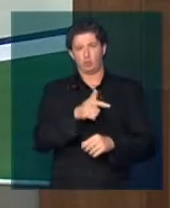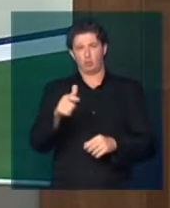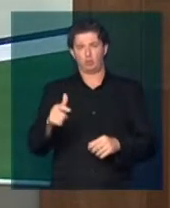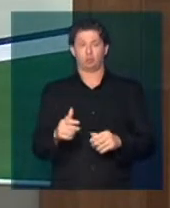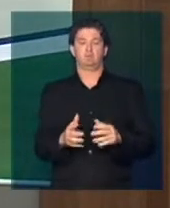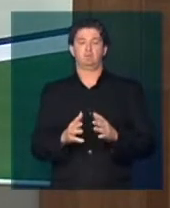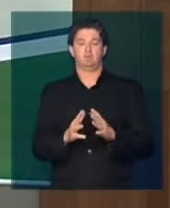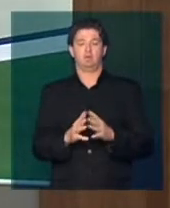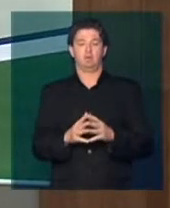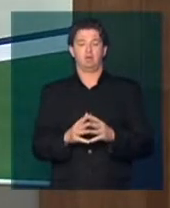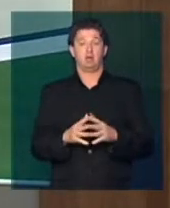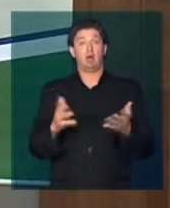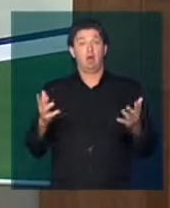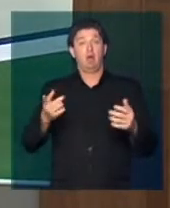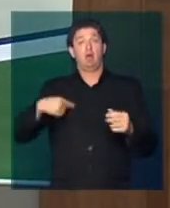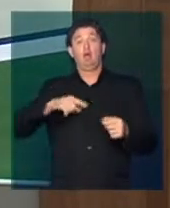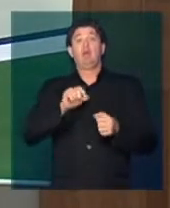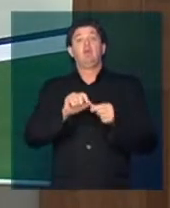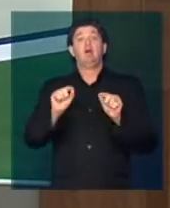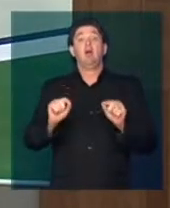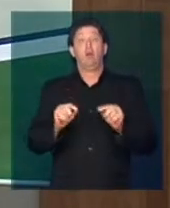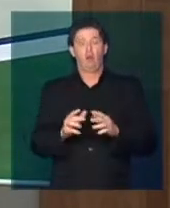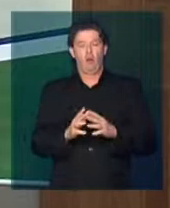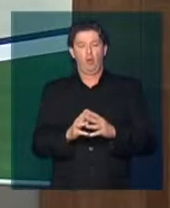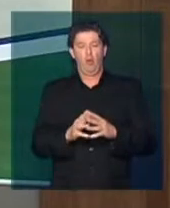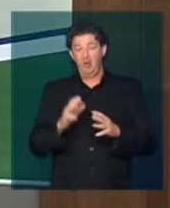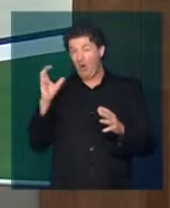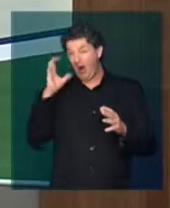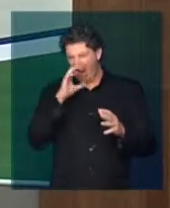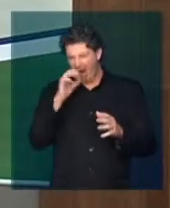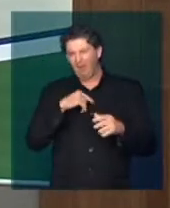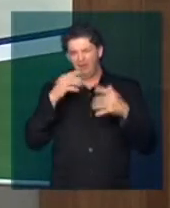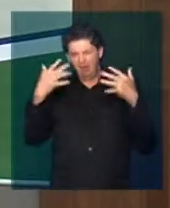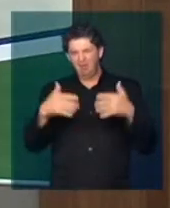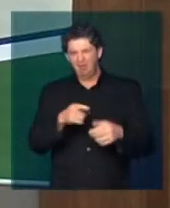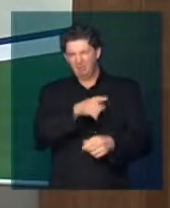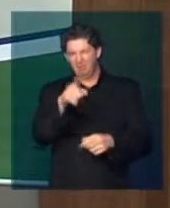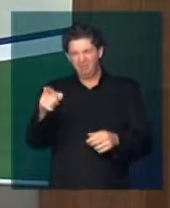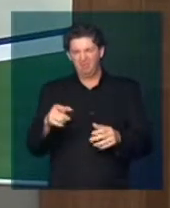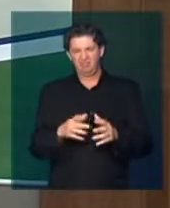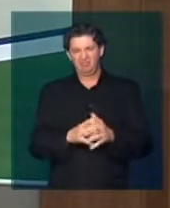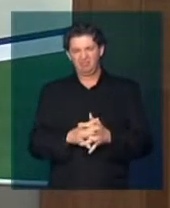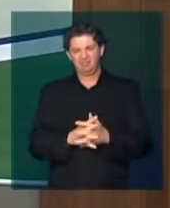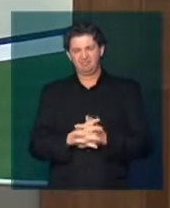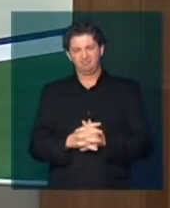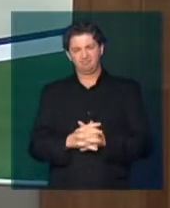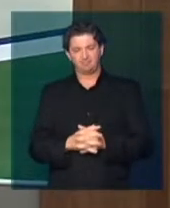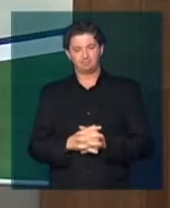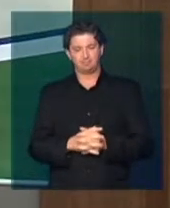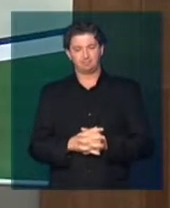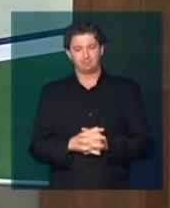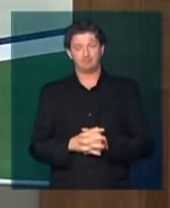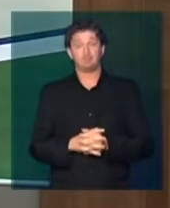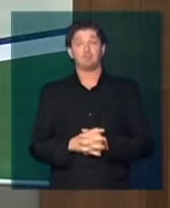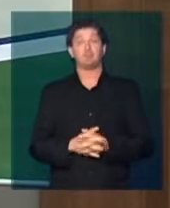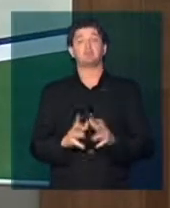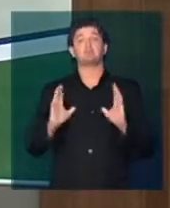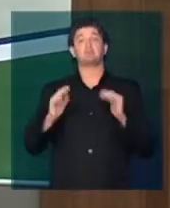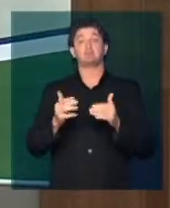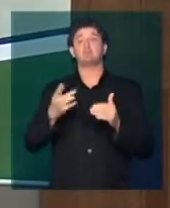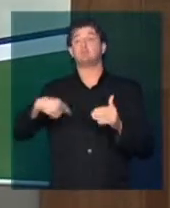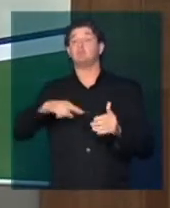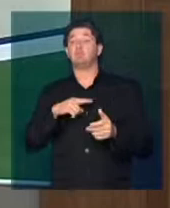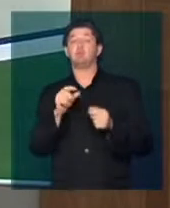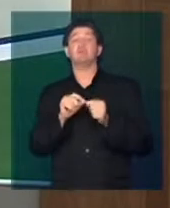gente precisa corrigir. E o que é que nós estamos fazendo? Então, rapidamente aqui, eu vou dizer aos senhores e às senhoras para onde a comissão está